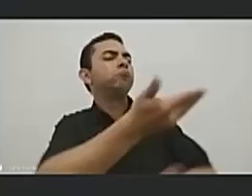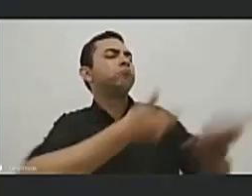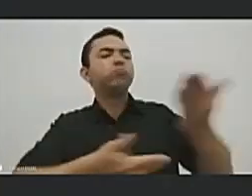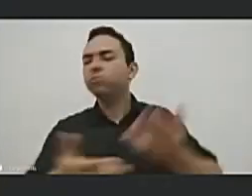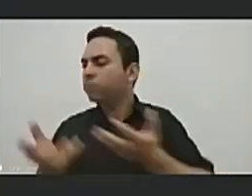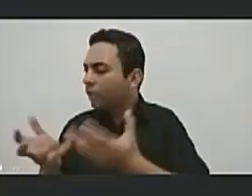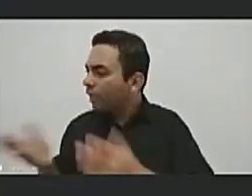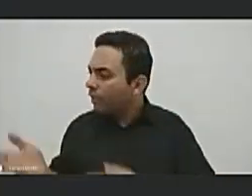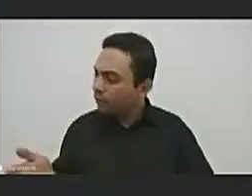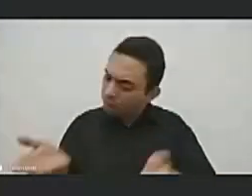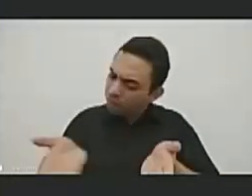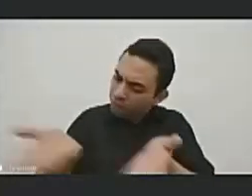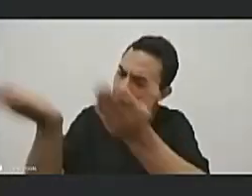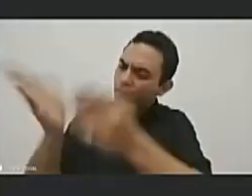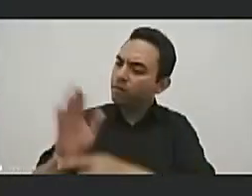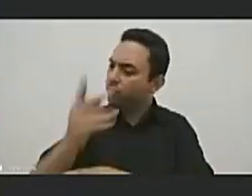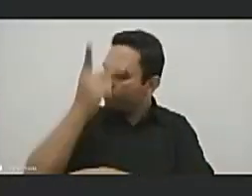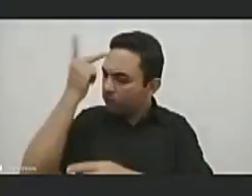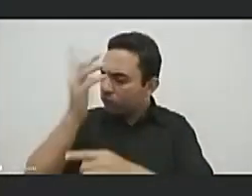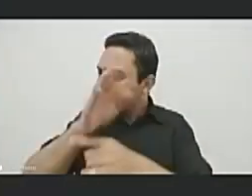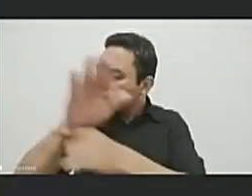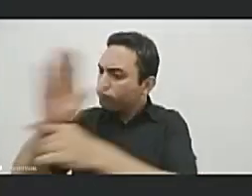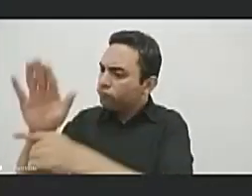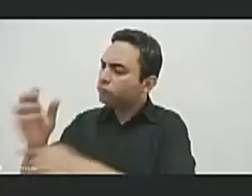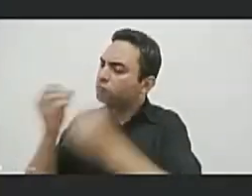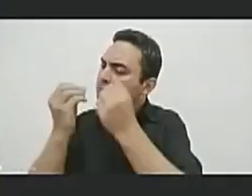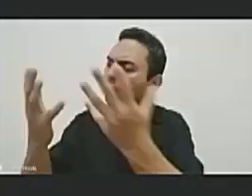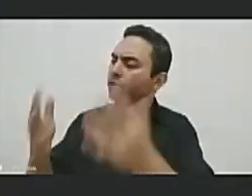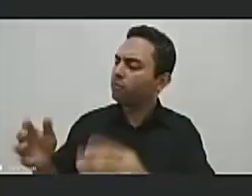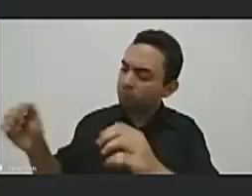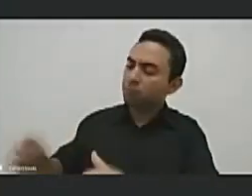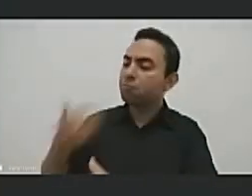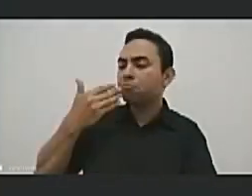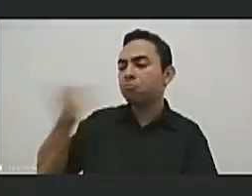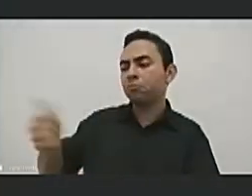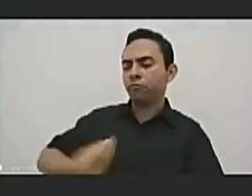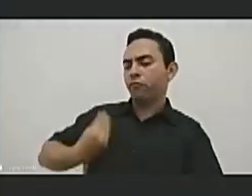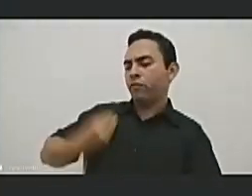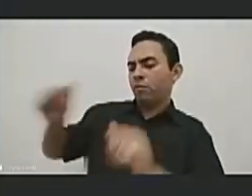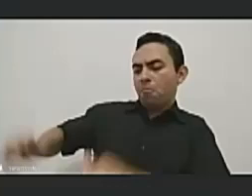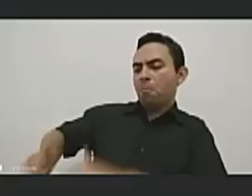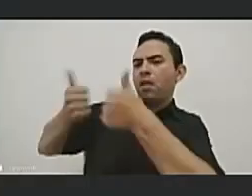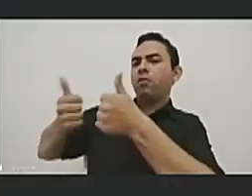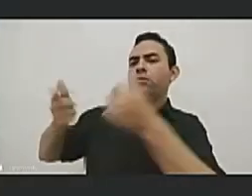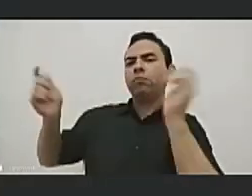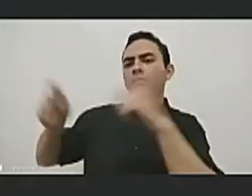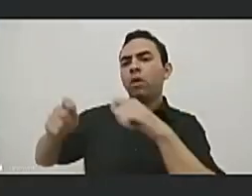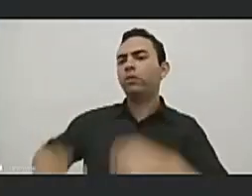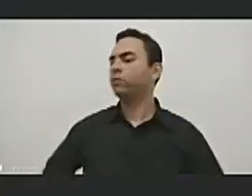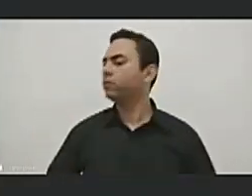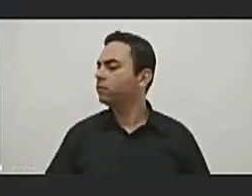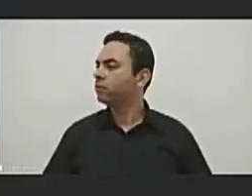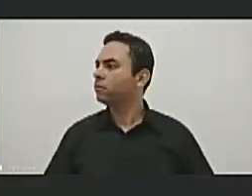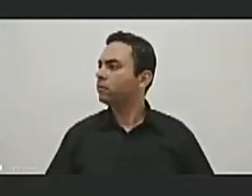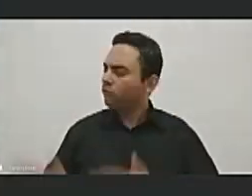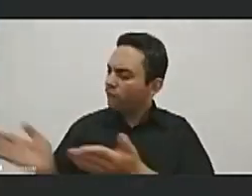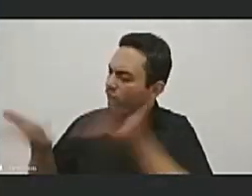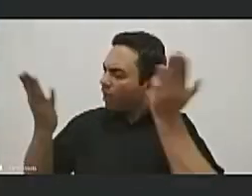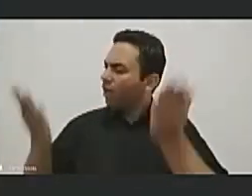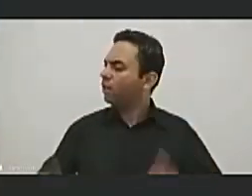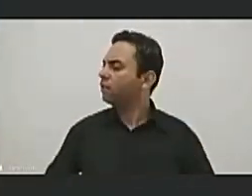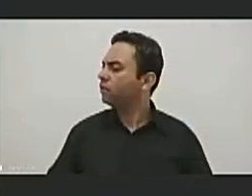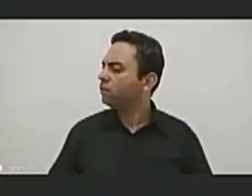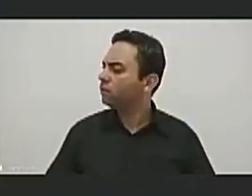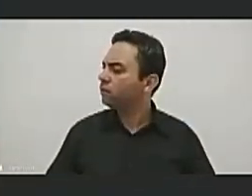também eu acredito que as coisas serão muito melhor na tua vida nós não vamos ficar só nisso a gente vai